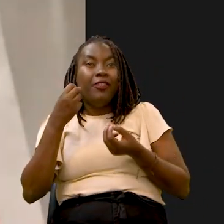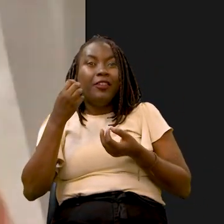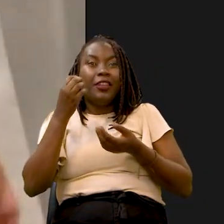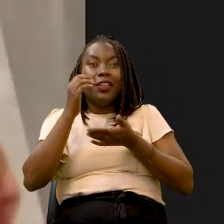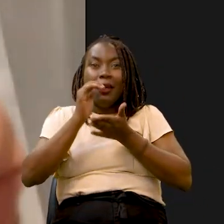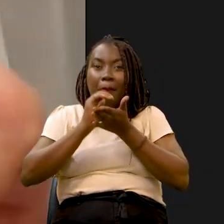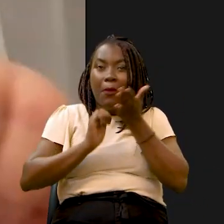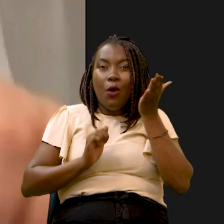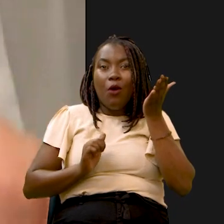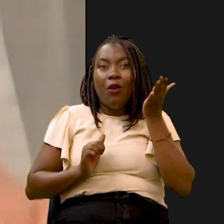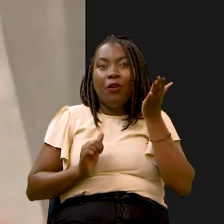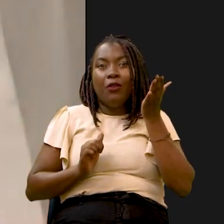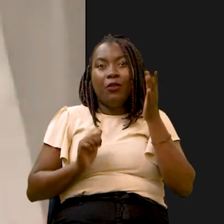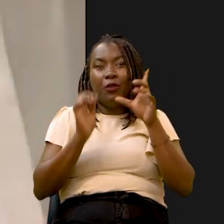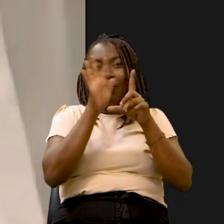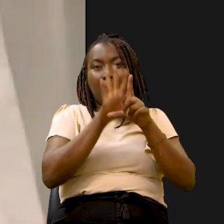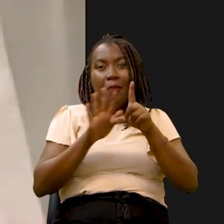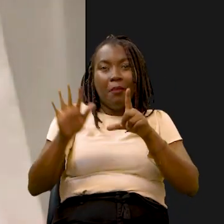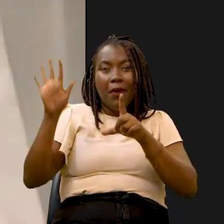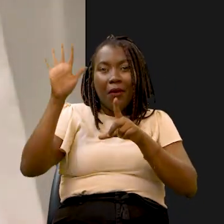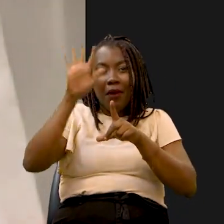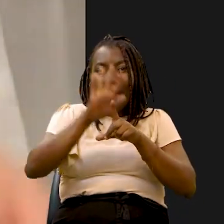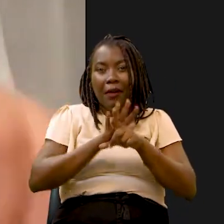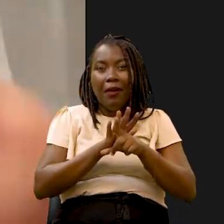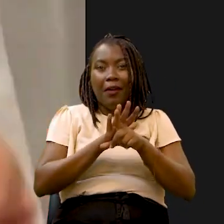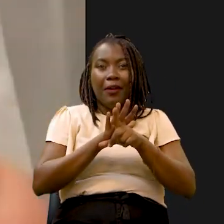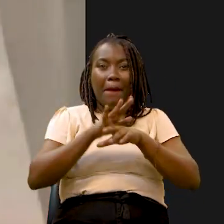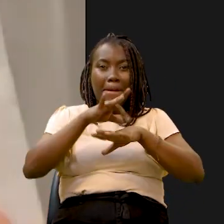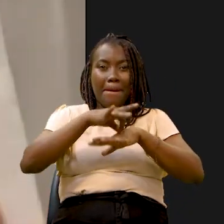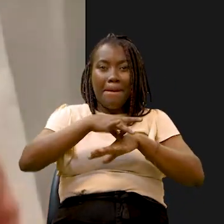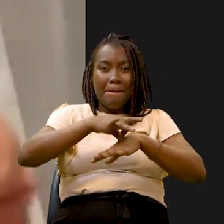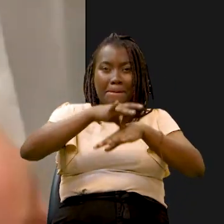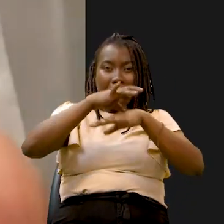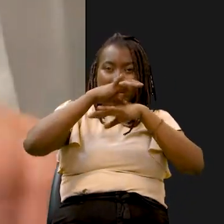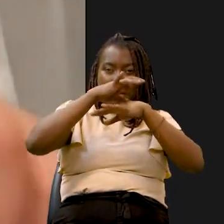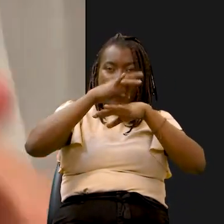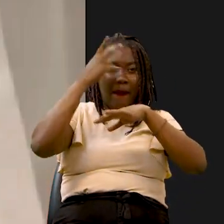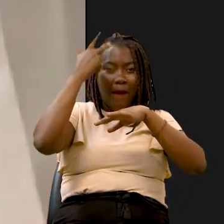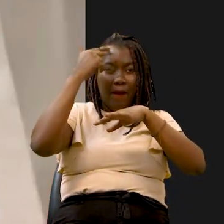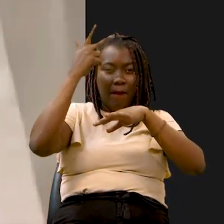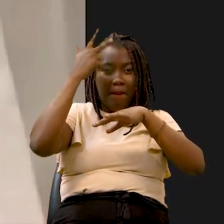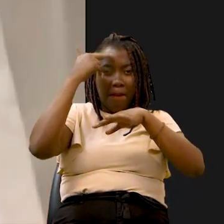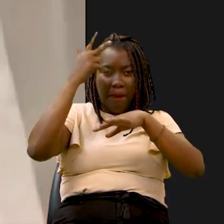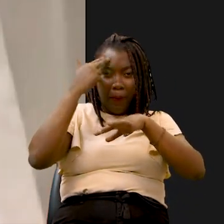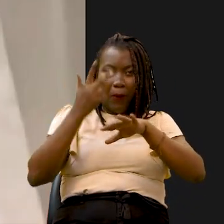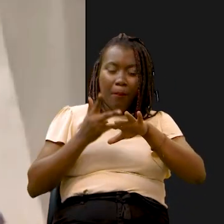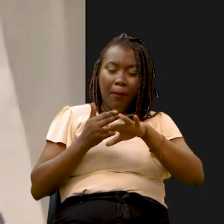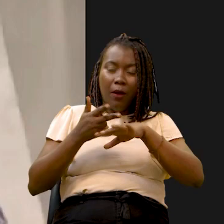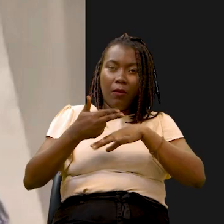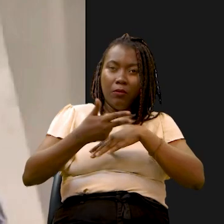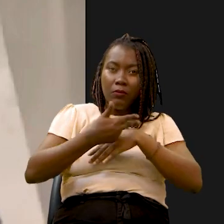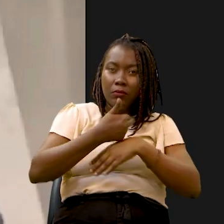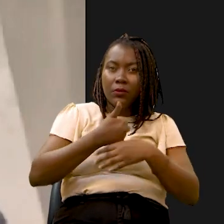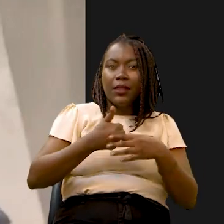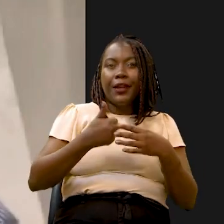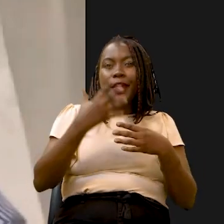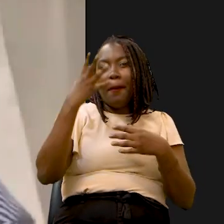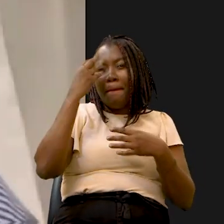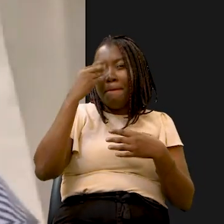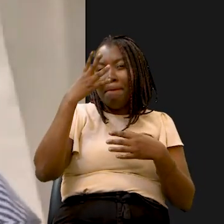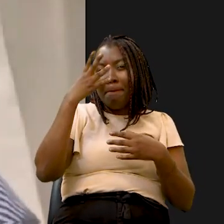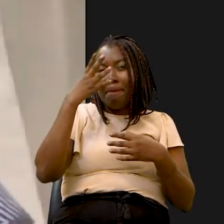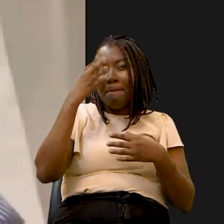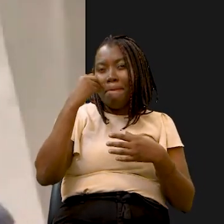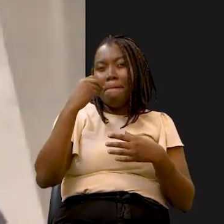oncológica, que remove uma área de pele normal em volta da lesão, a gente chama isso